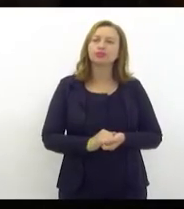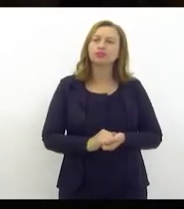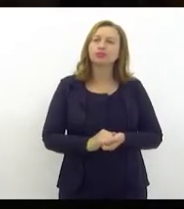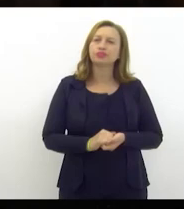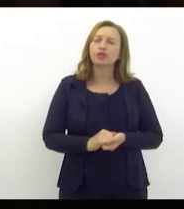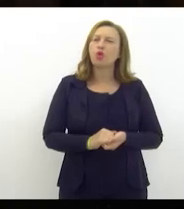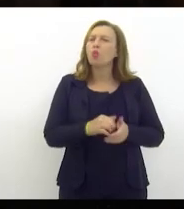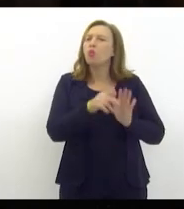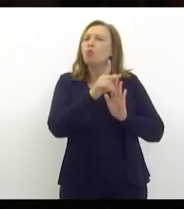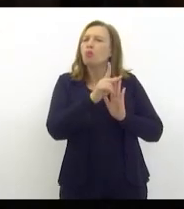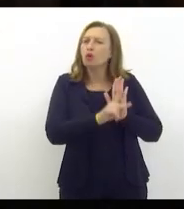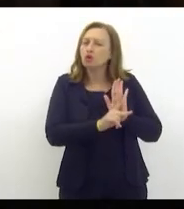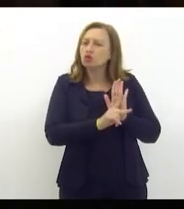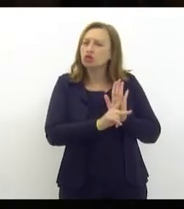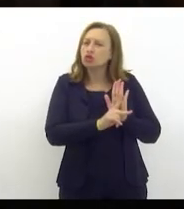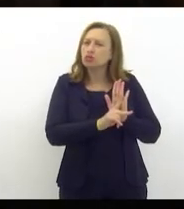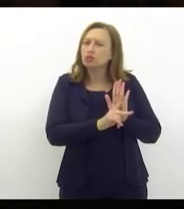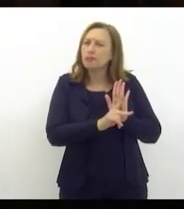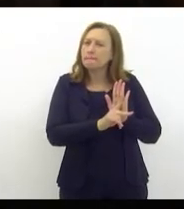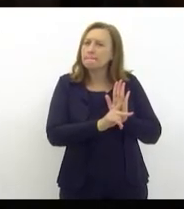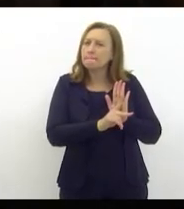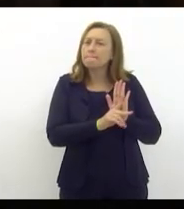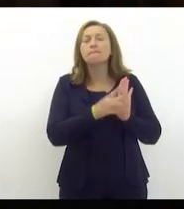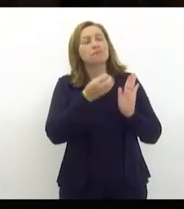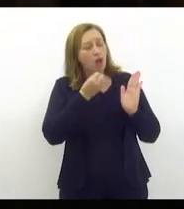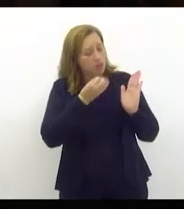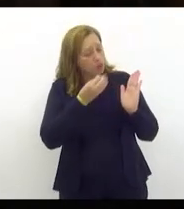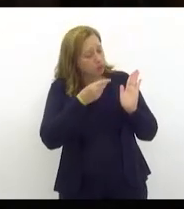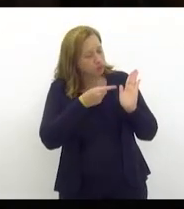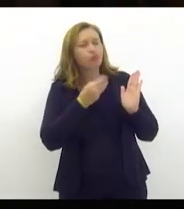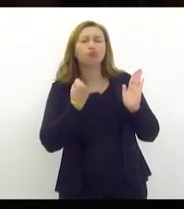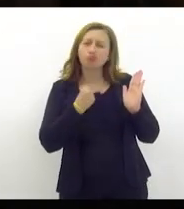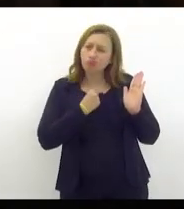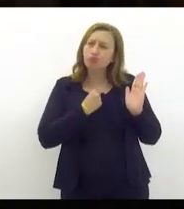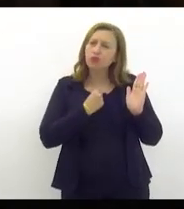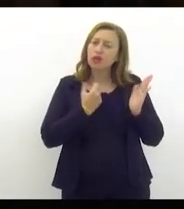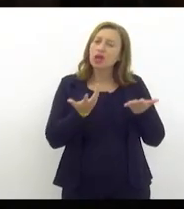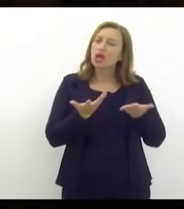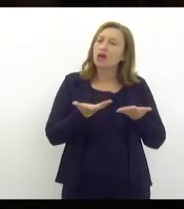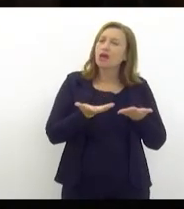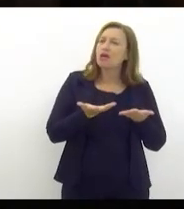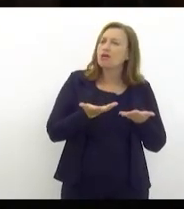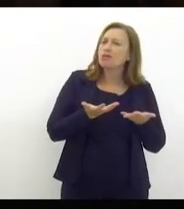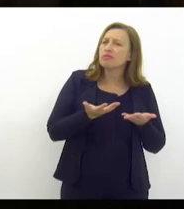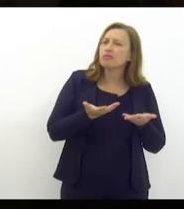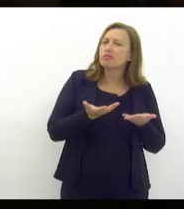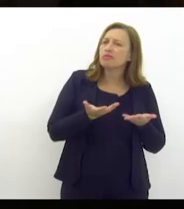o projeto é meritório, ele traz